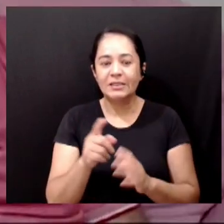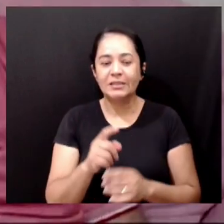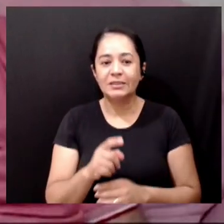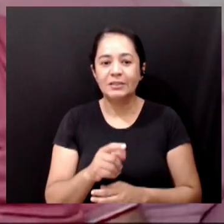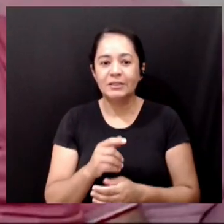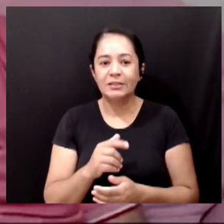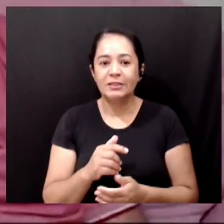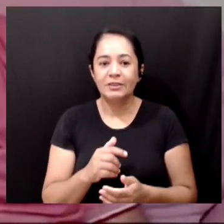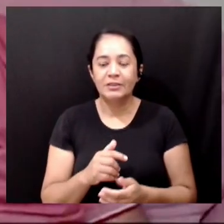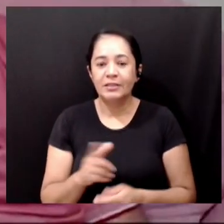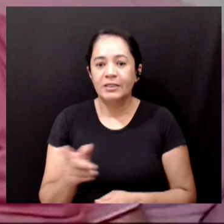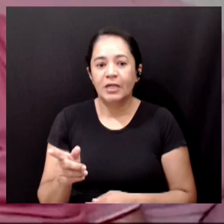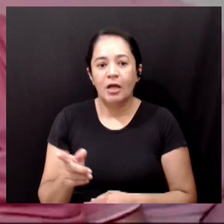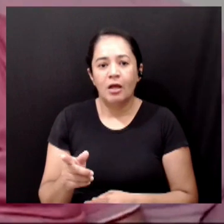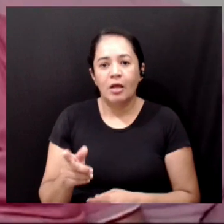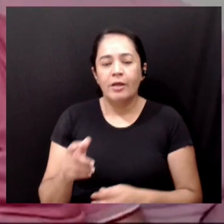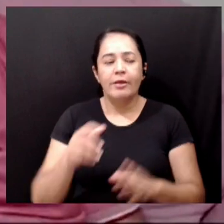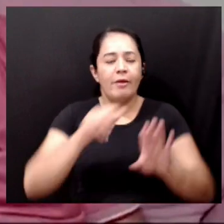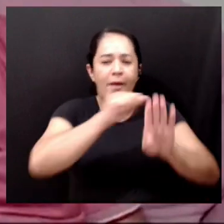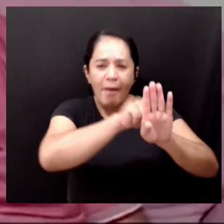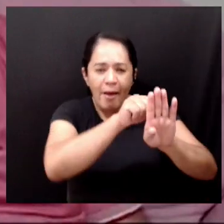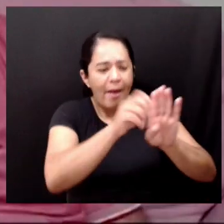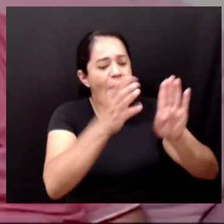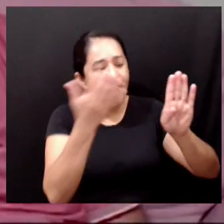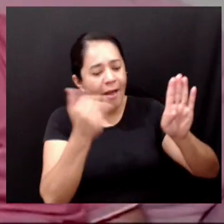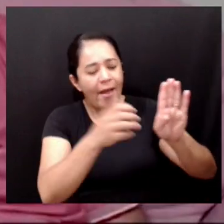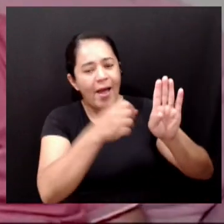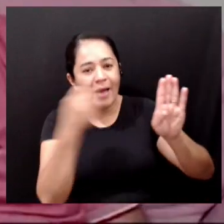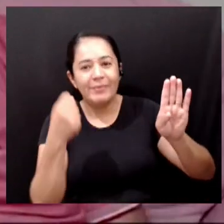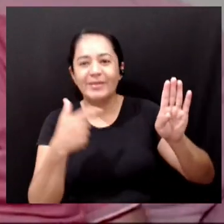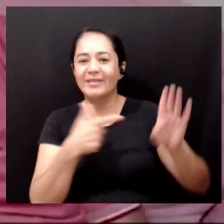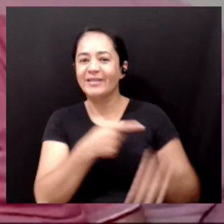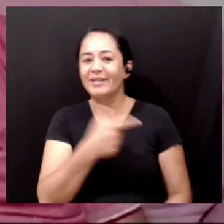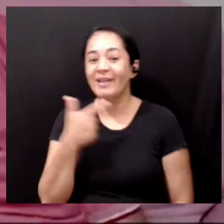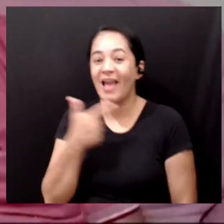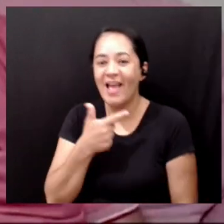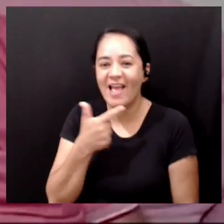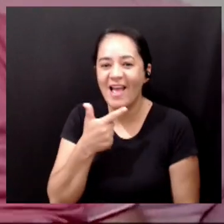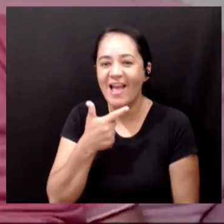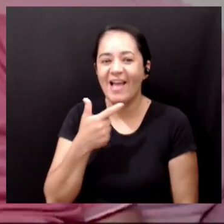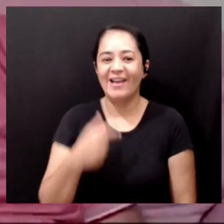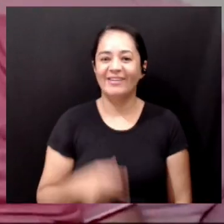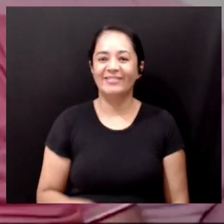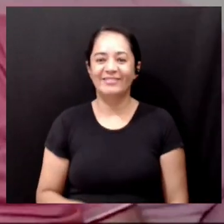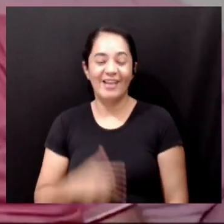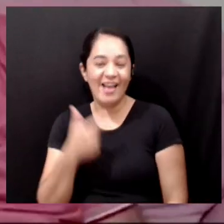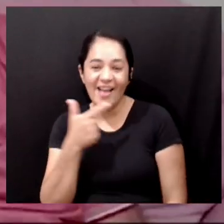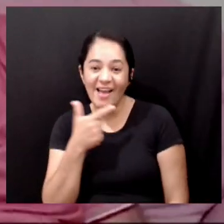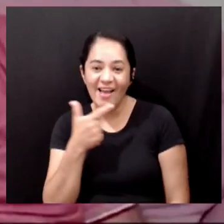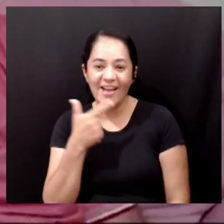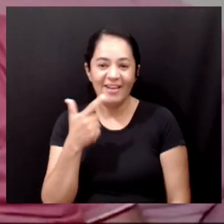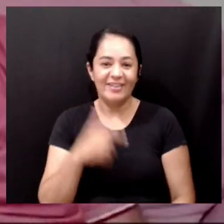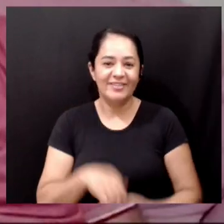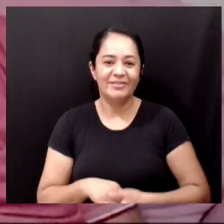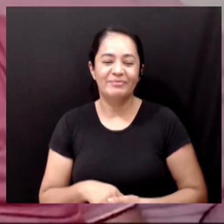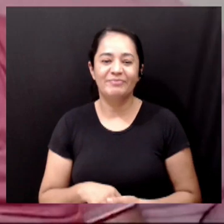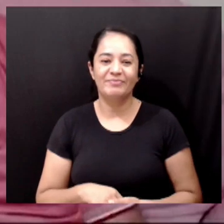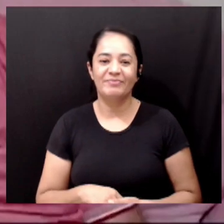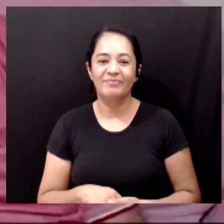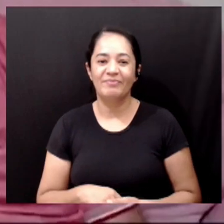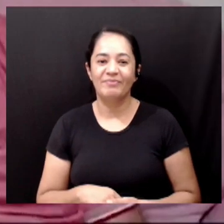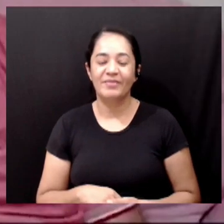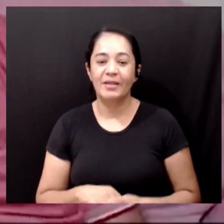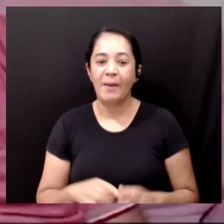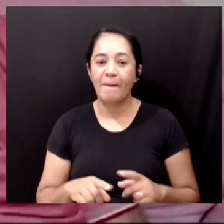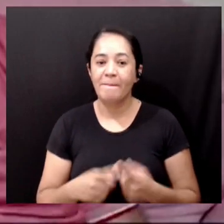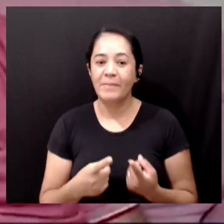abre a porta, Guilherme, abre a porta. Ele dava risada, sabe? Ele achava super engraçado aqui. Nesse inteirinho, o pai ligou, porque o